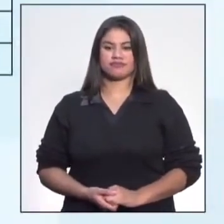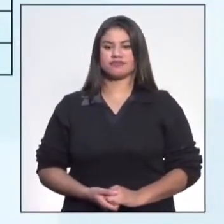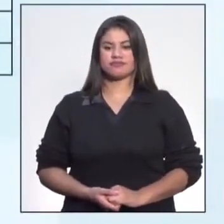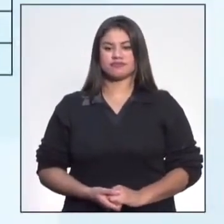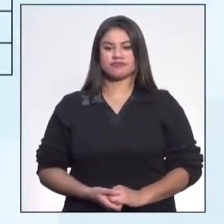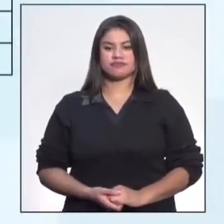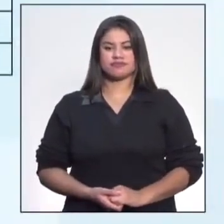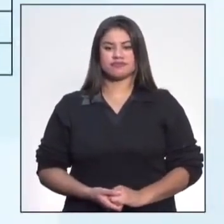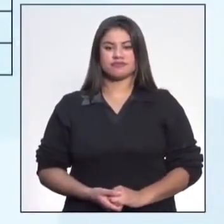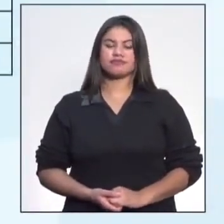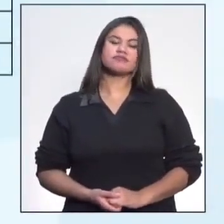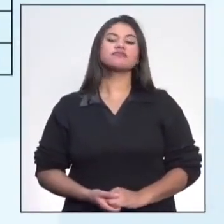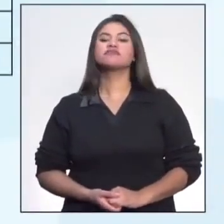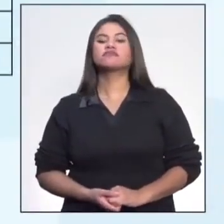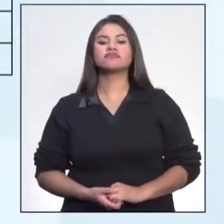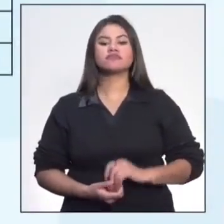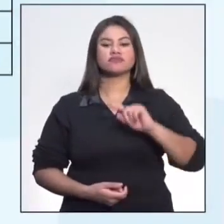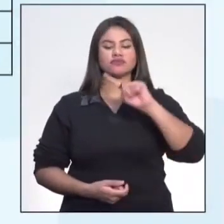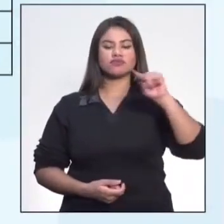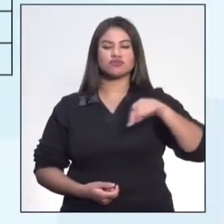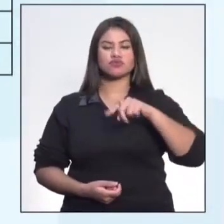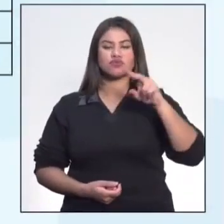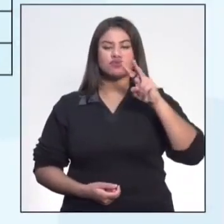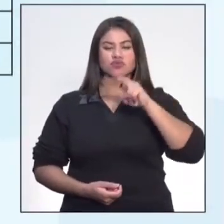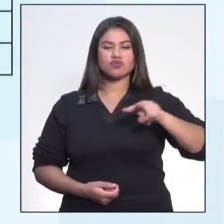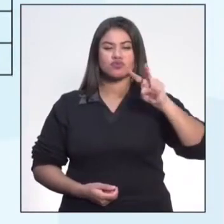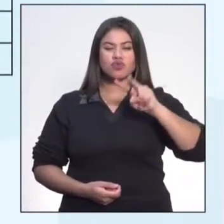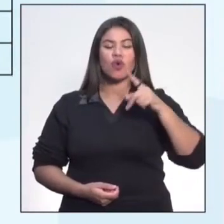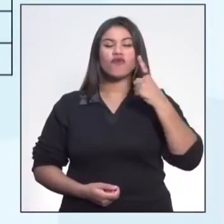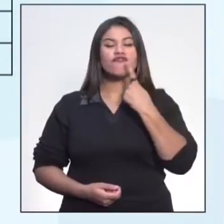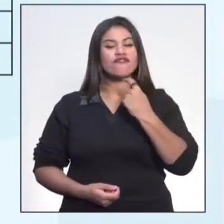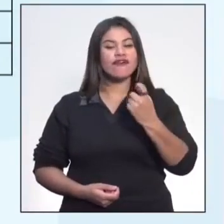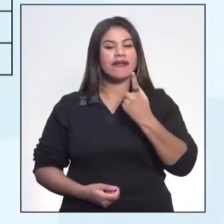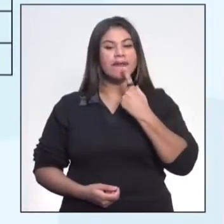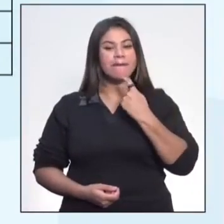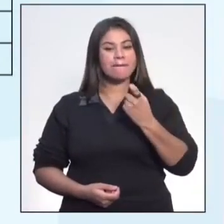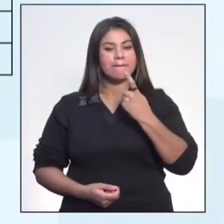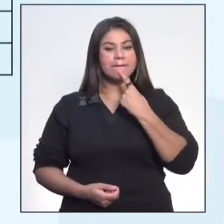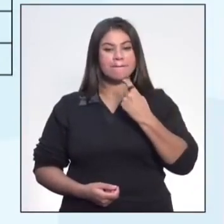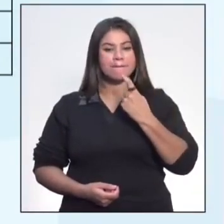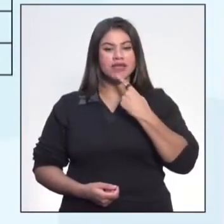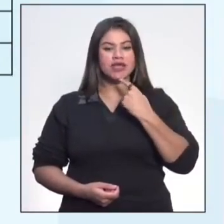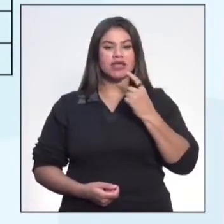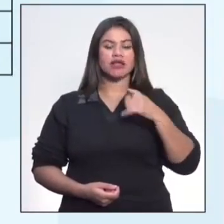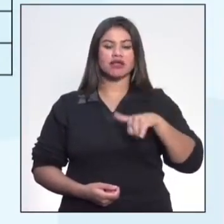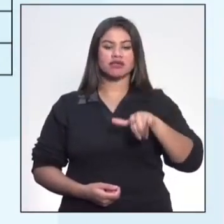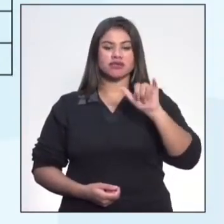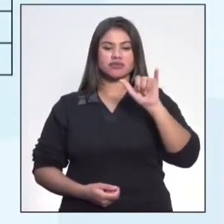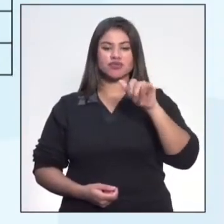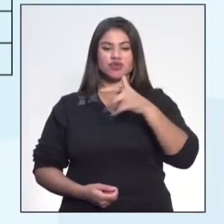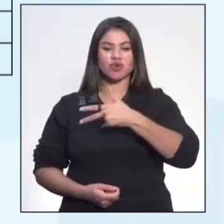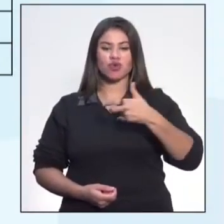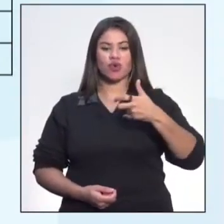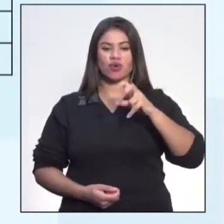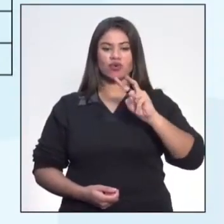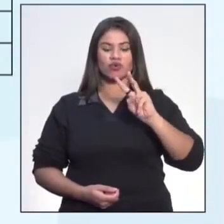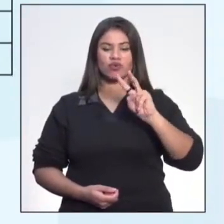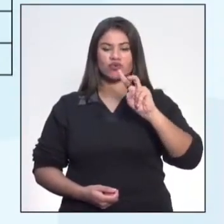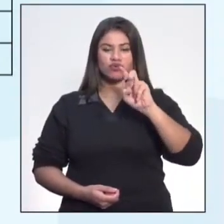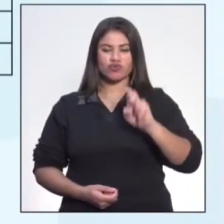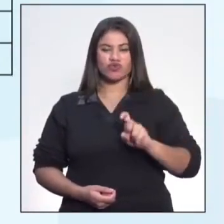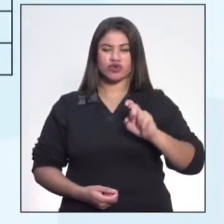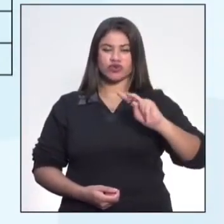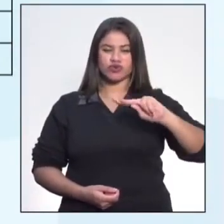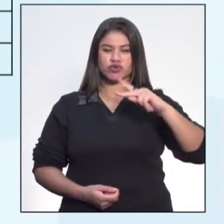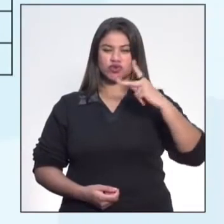Aê! Então, se a gente observar, a minha função em vermelho é a y igual a x quadrado, aquela básica, onde o